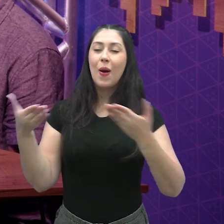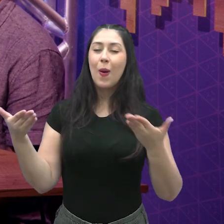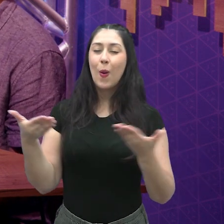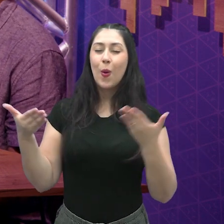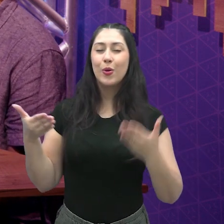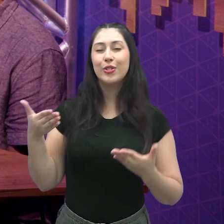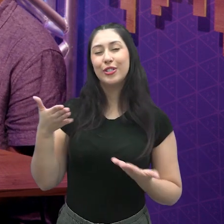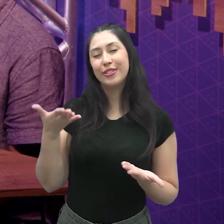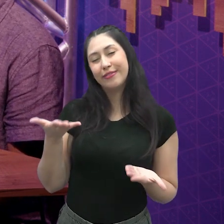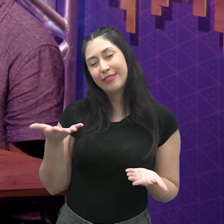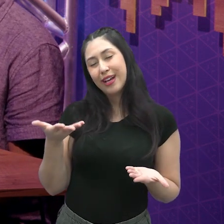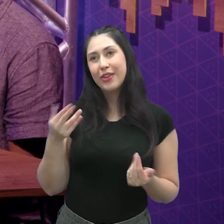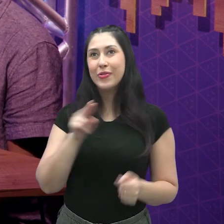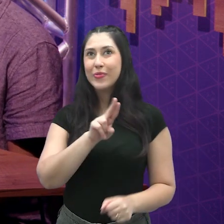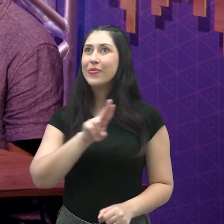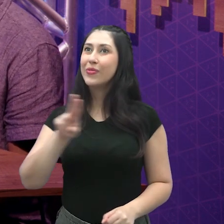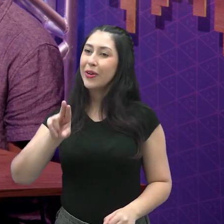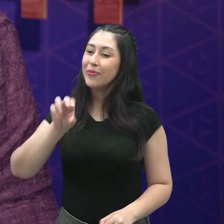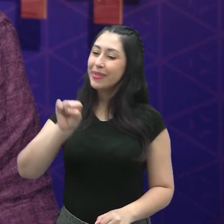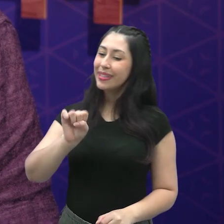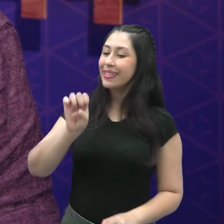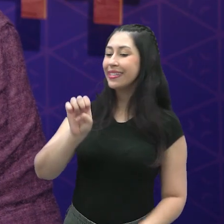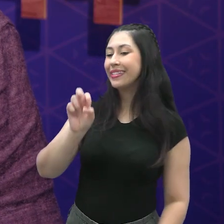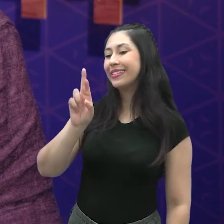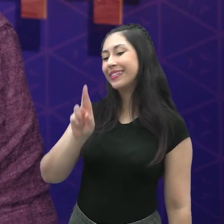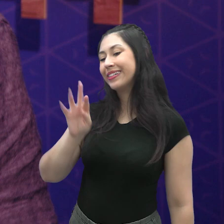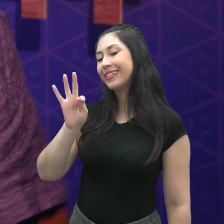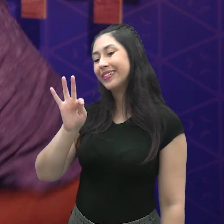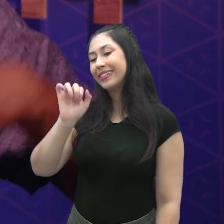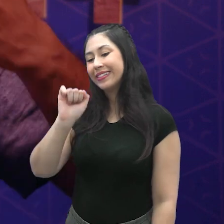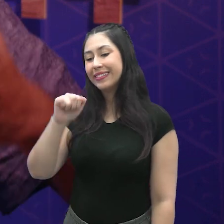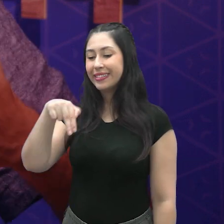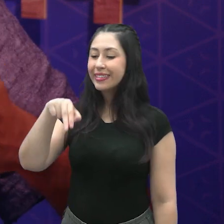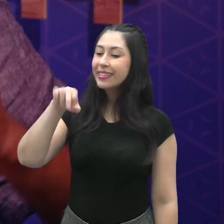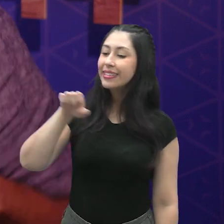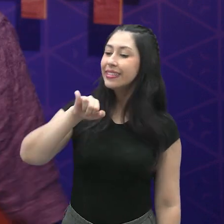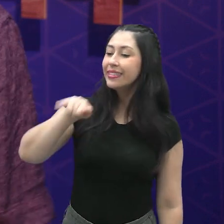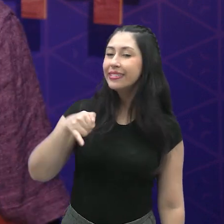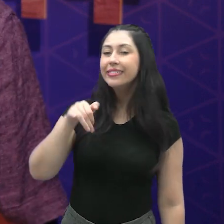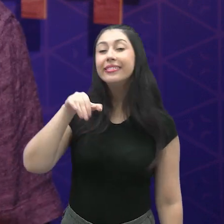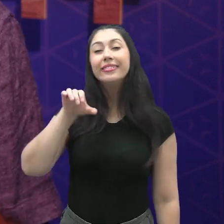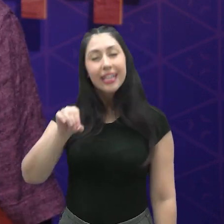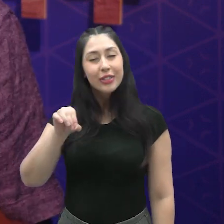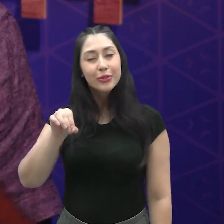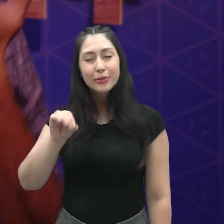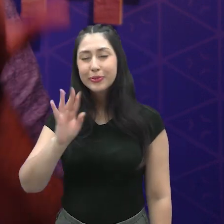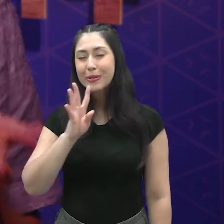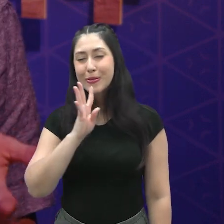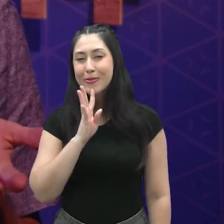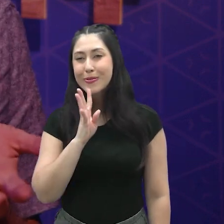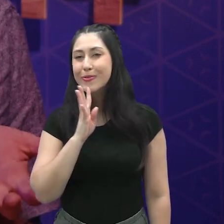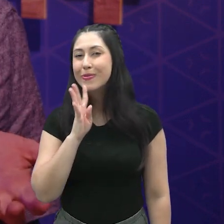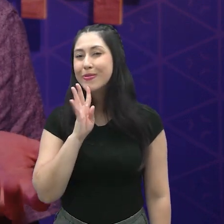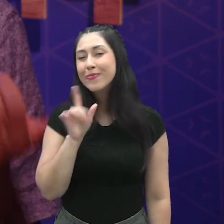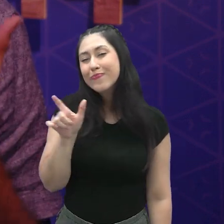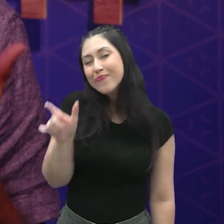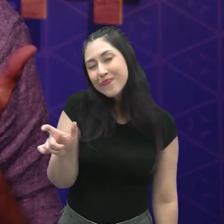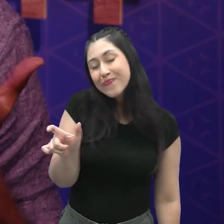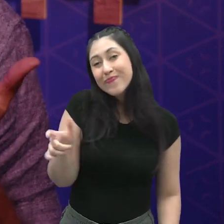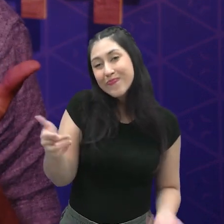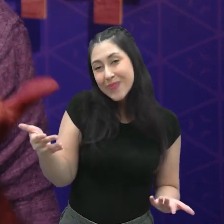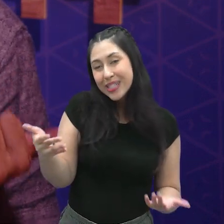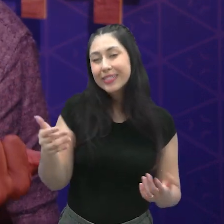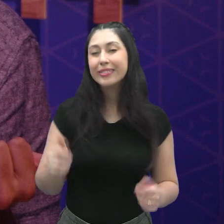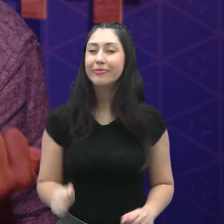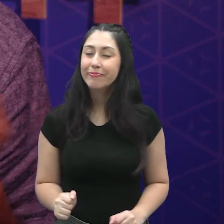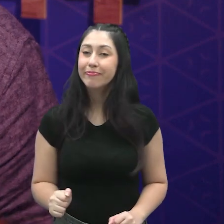hoje a gente chama, né, o que a gente não necessariamente que é a denominação mas que todo mundo reconhece como uma